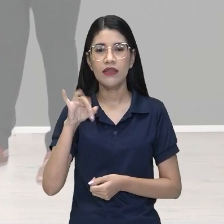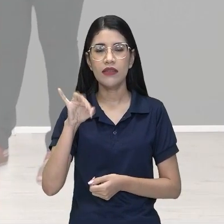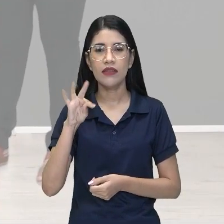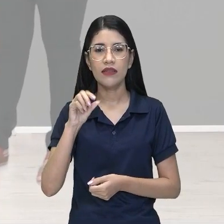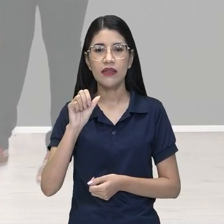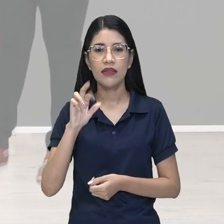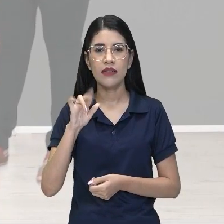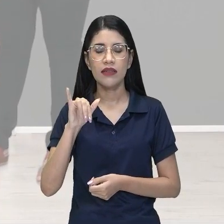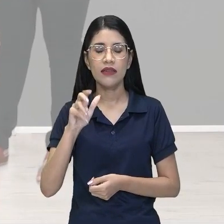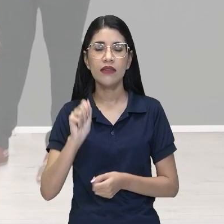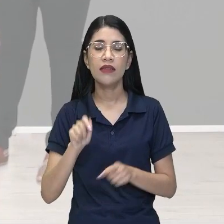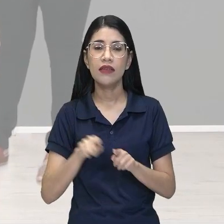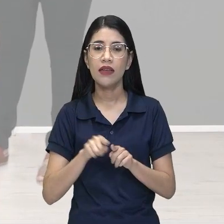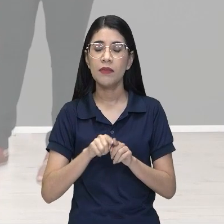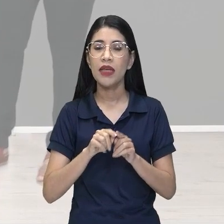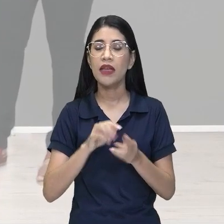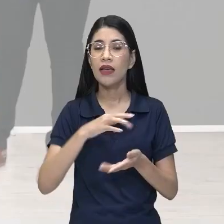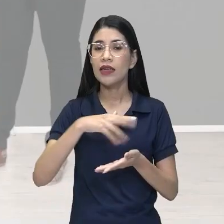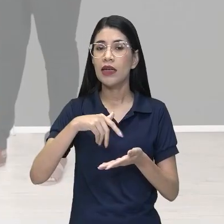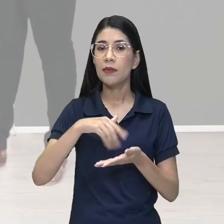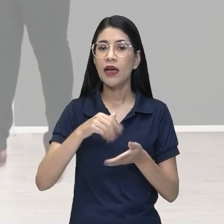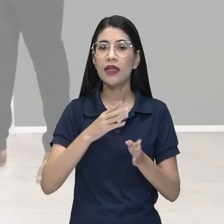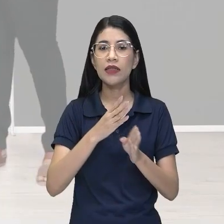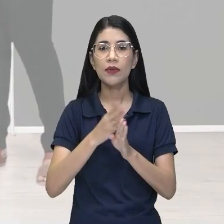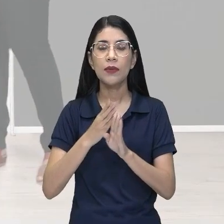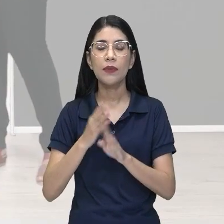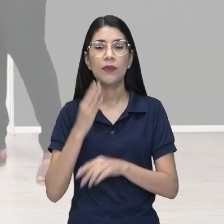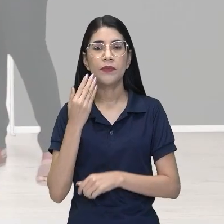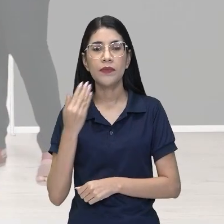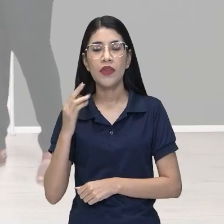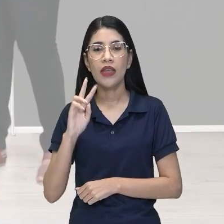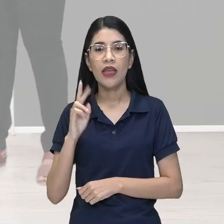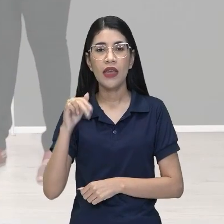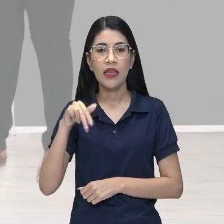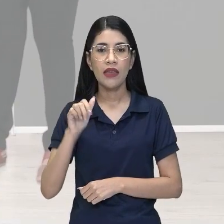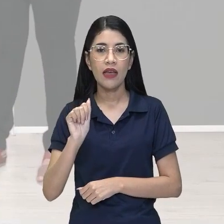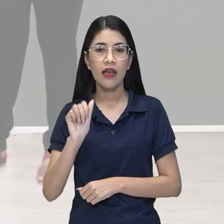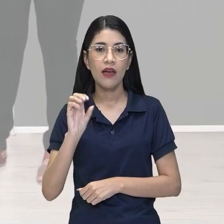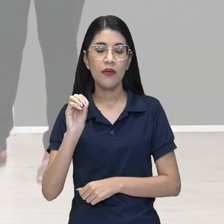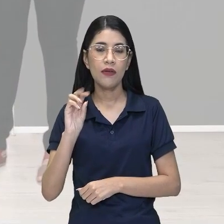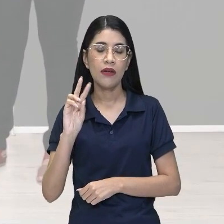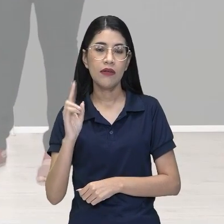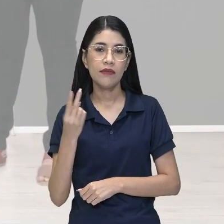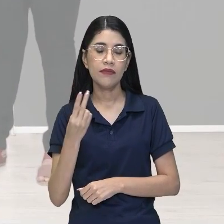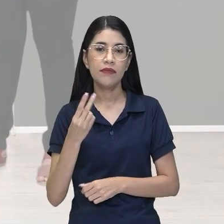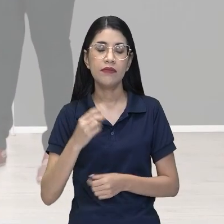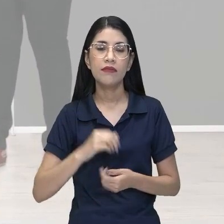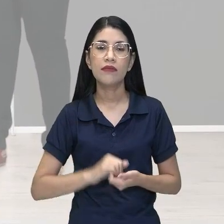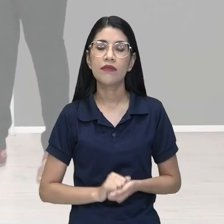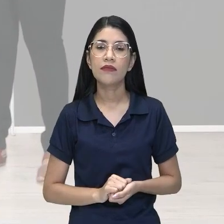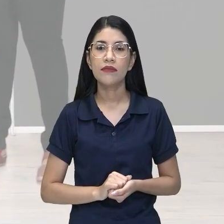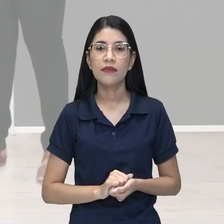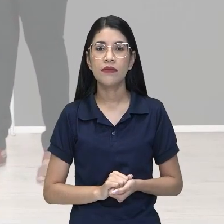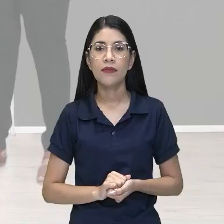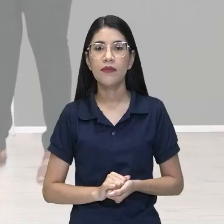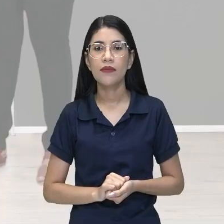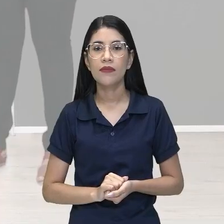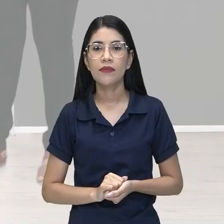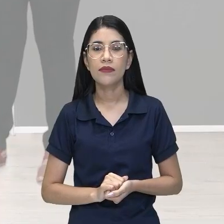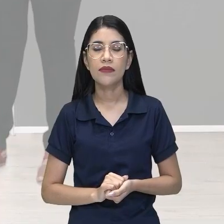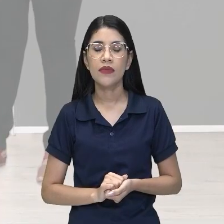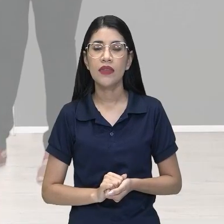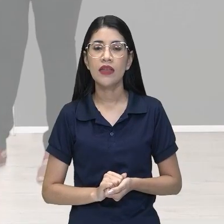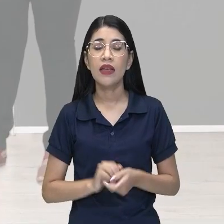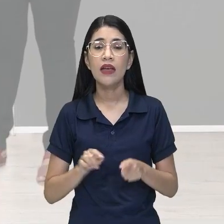bases nos produtos de limpeza. O hidróxido de sódio com a fórmula NaOH. Ele